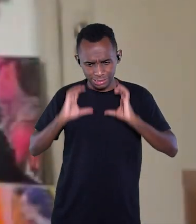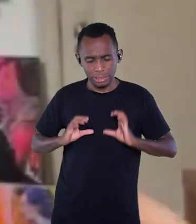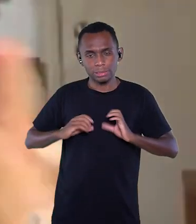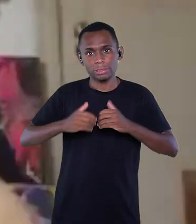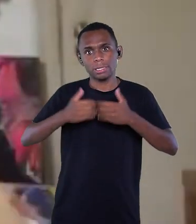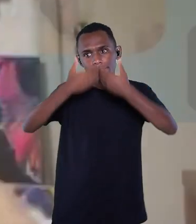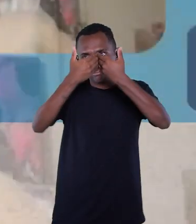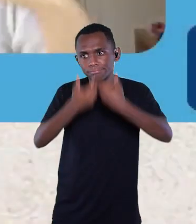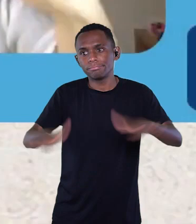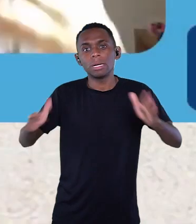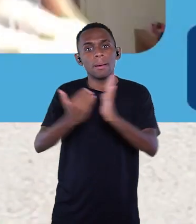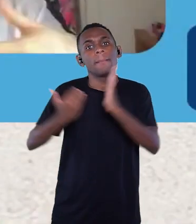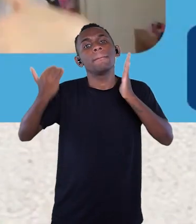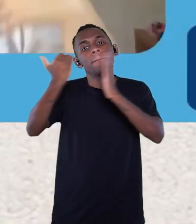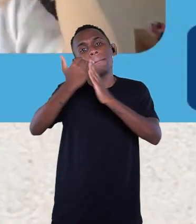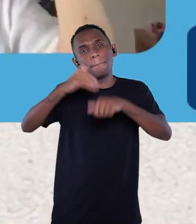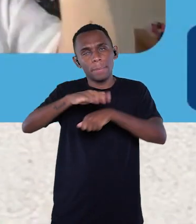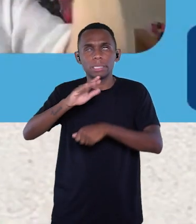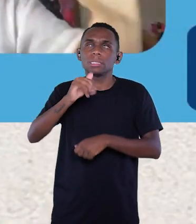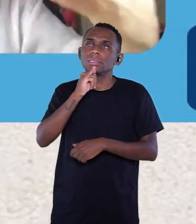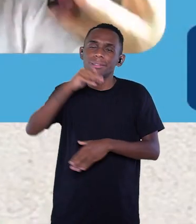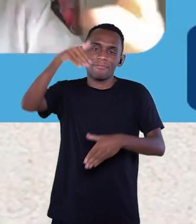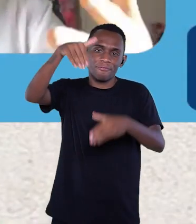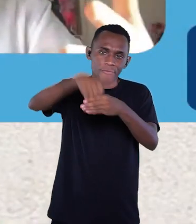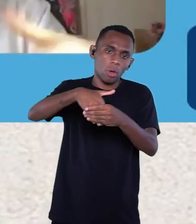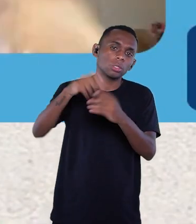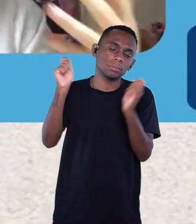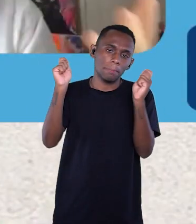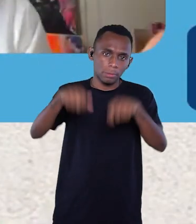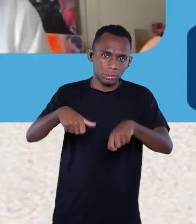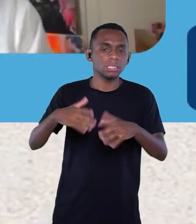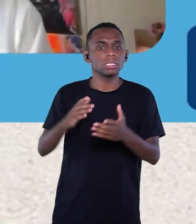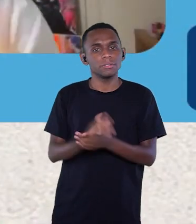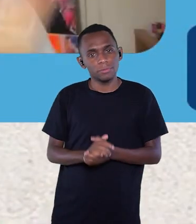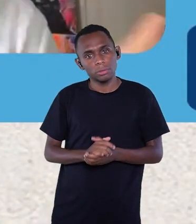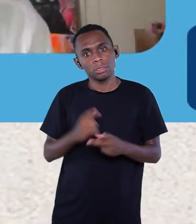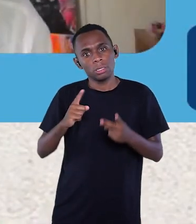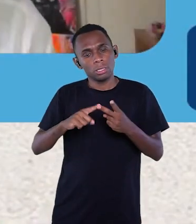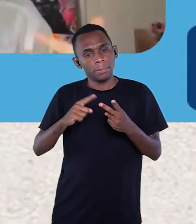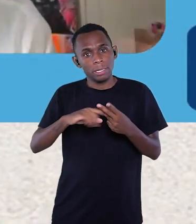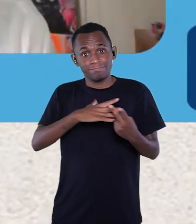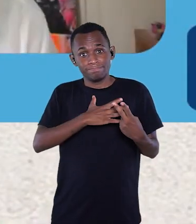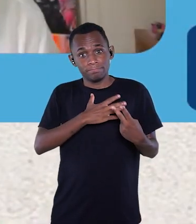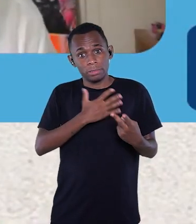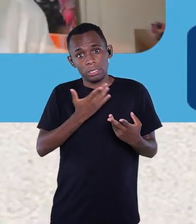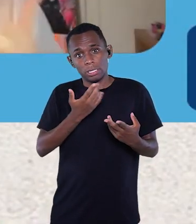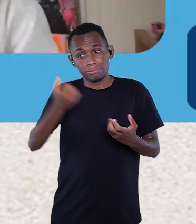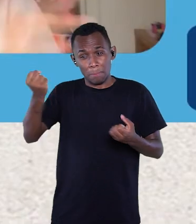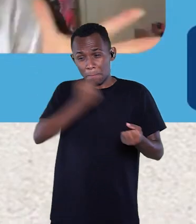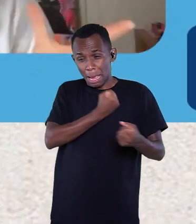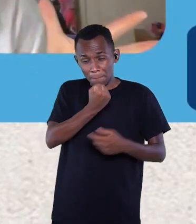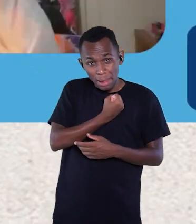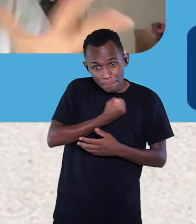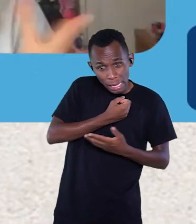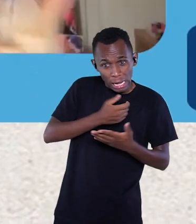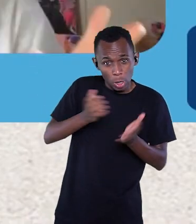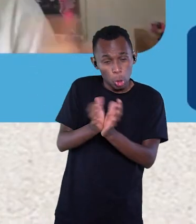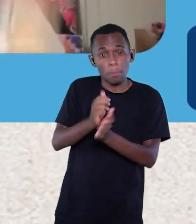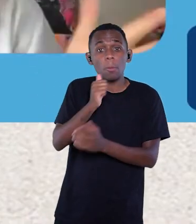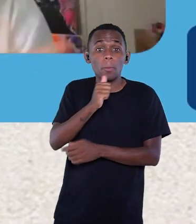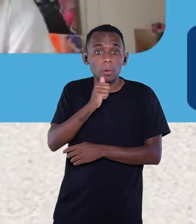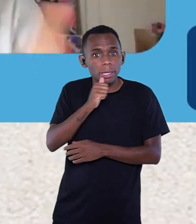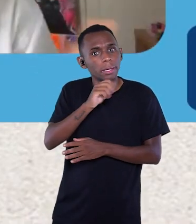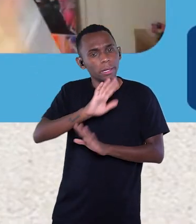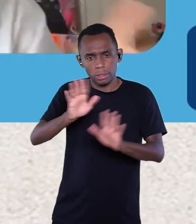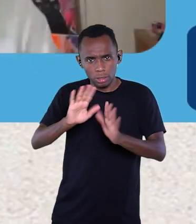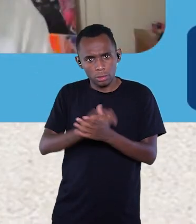mais plena, né? Ter direito a voto, ter direito a não ser assassinadas, e isso e ser, tudo